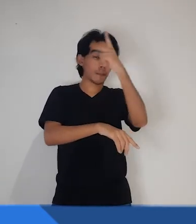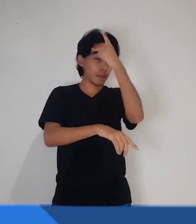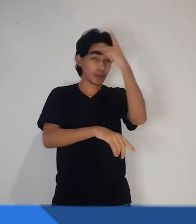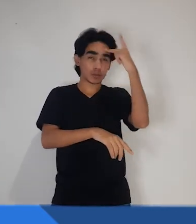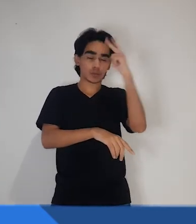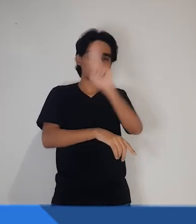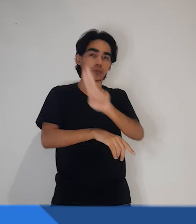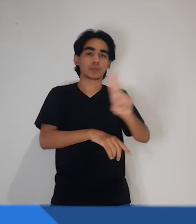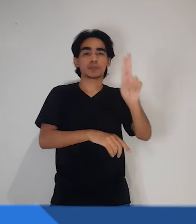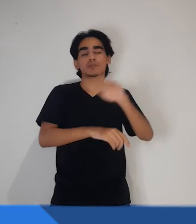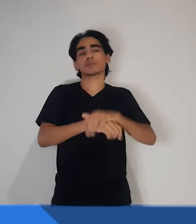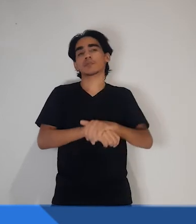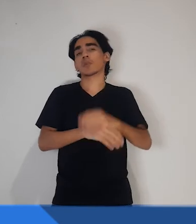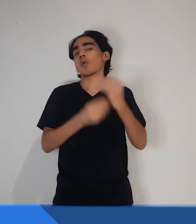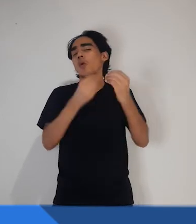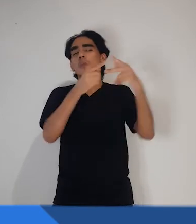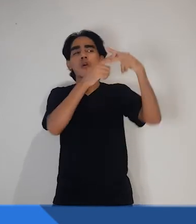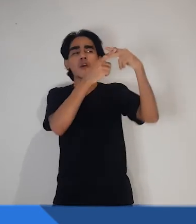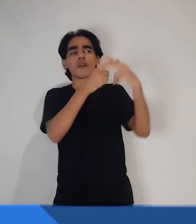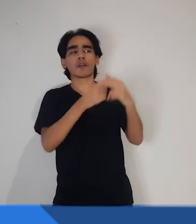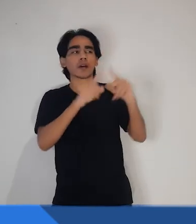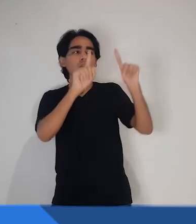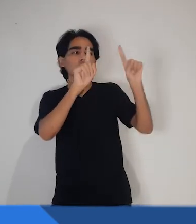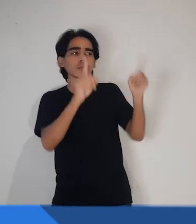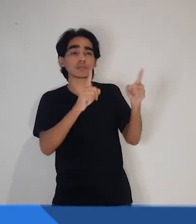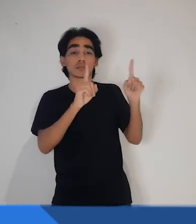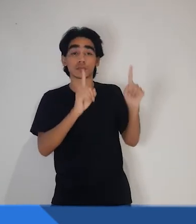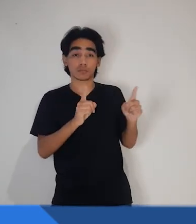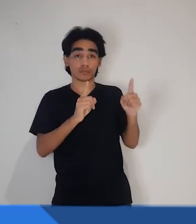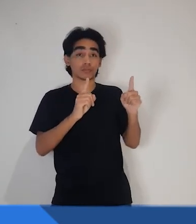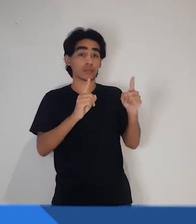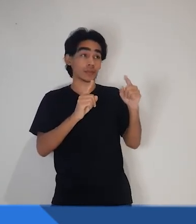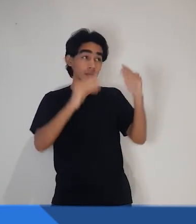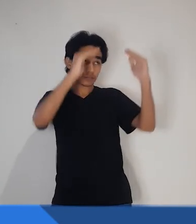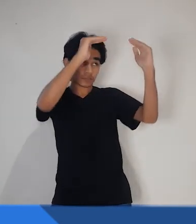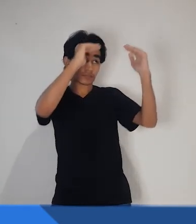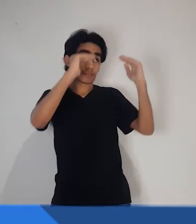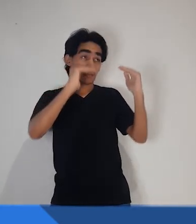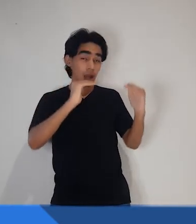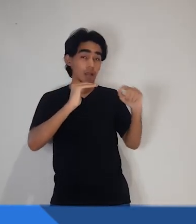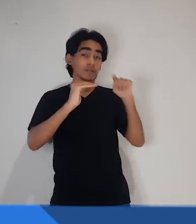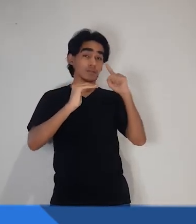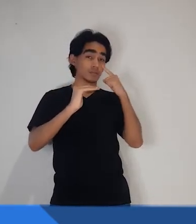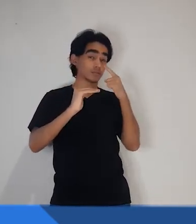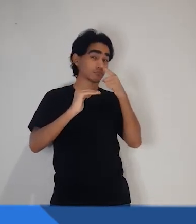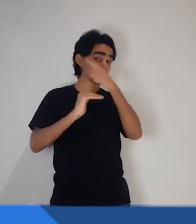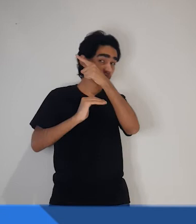vou configurar esses números aqui, esses colchetes? É logo aqui embaixo.